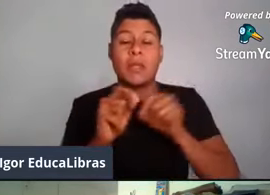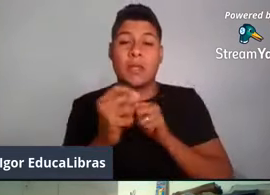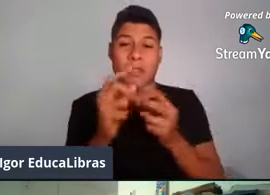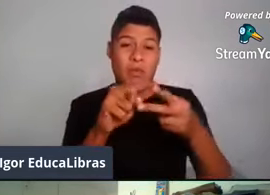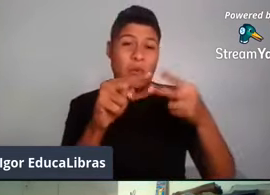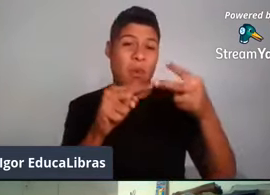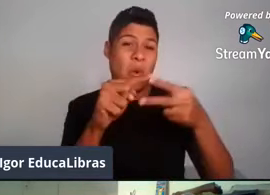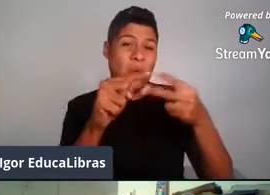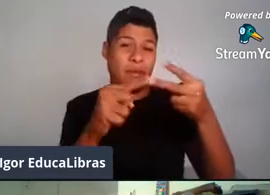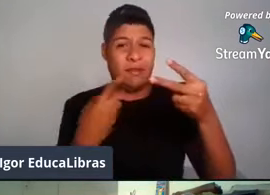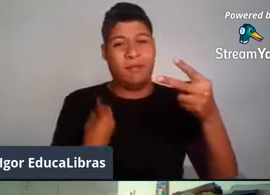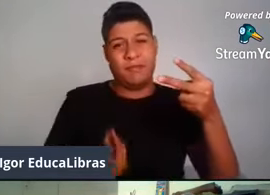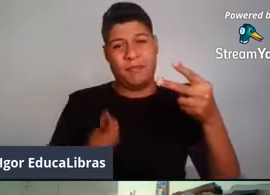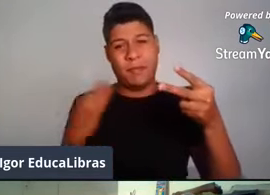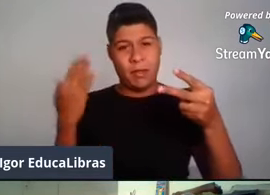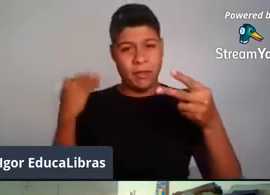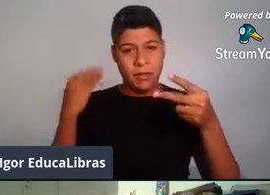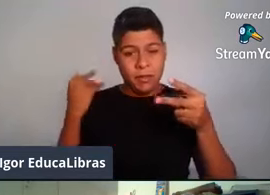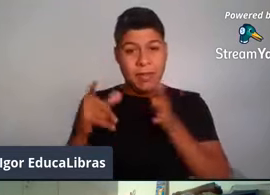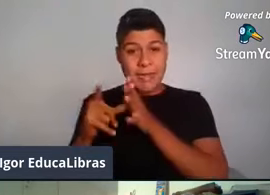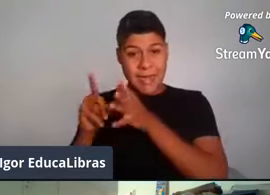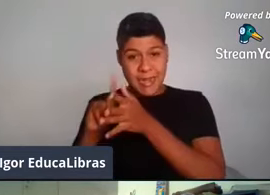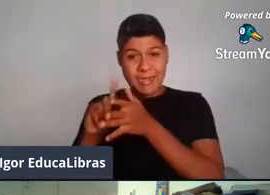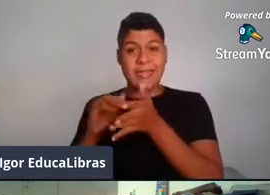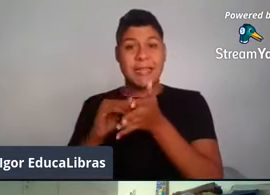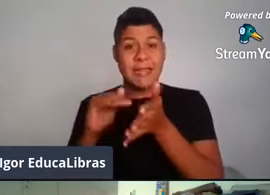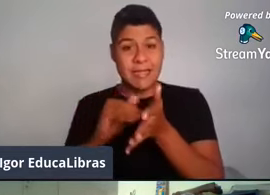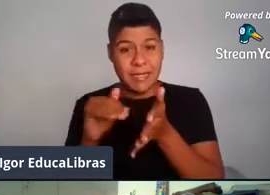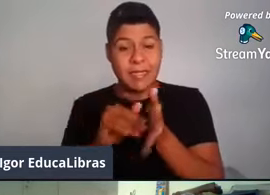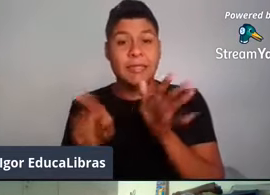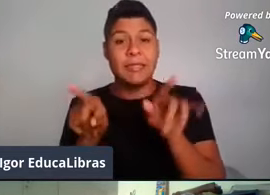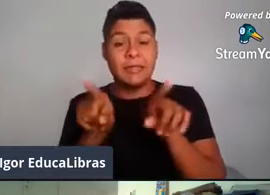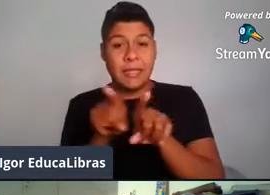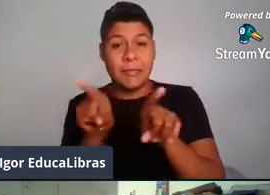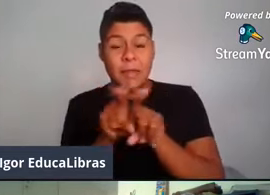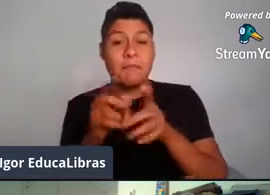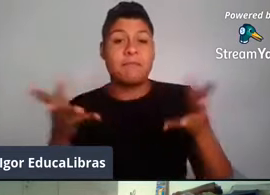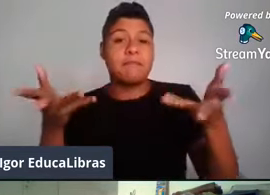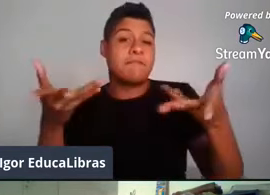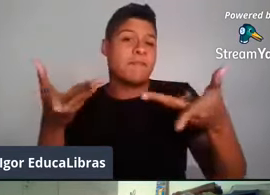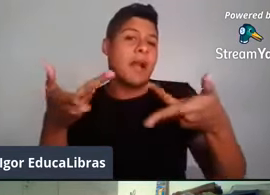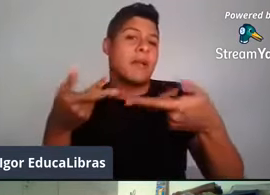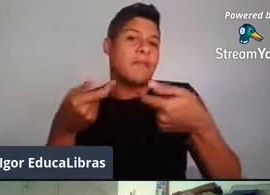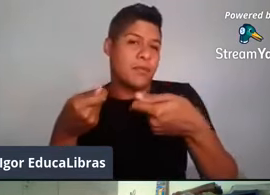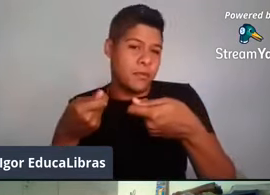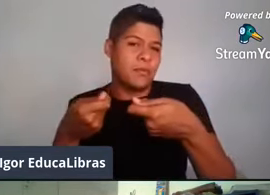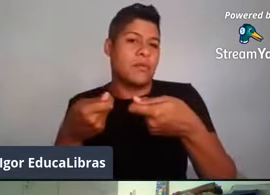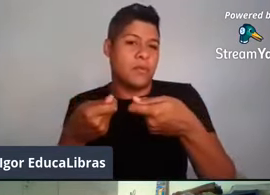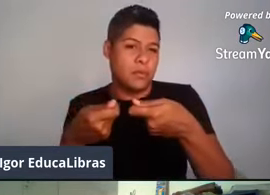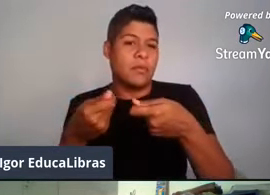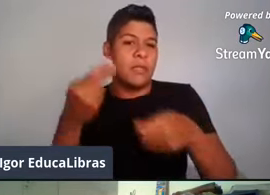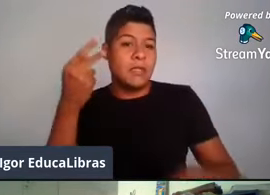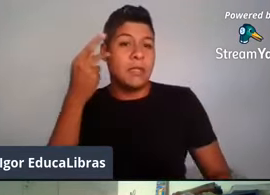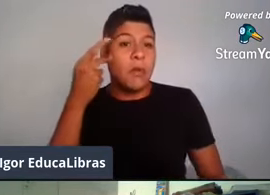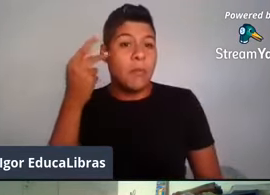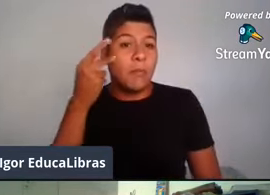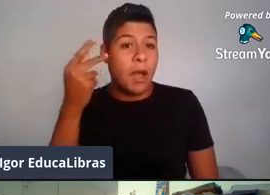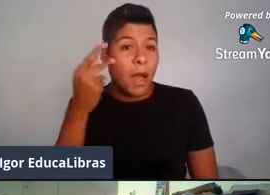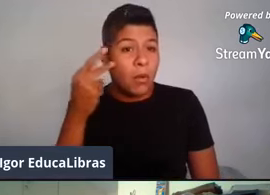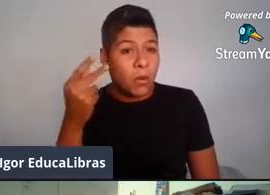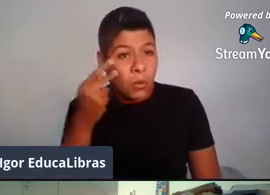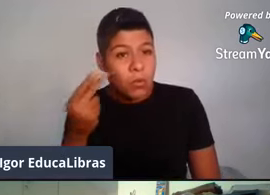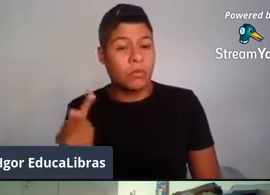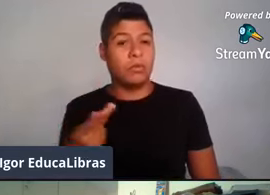né, passados, antes da secretaria, mas também dois momentos emblemáticos. São Paulo,